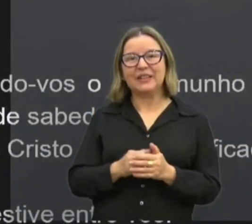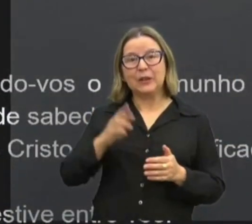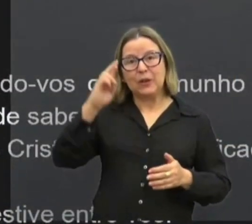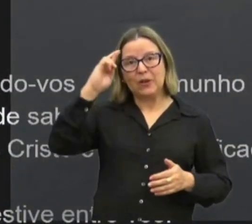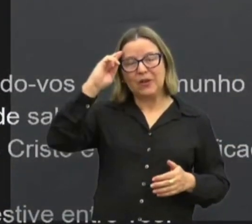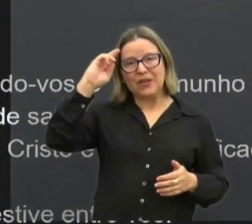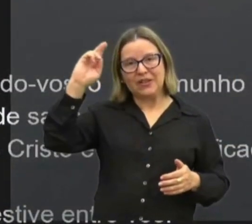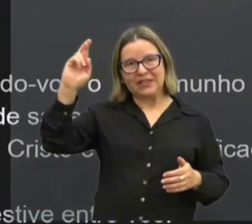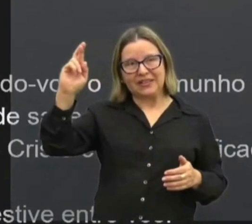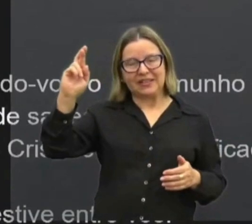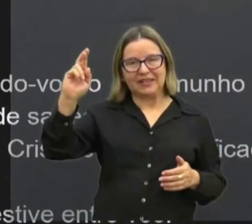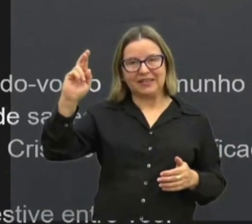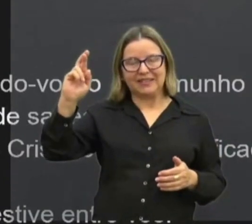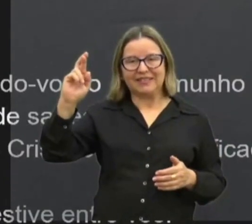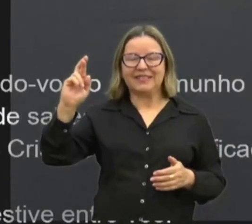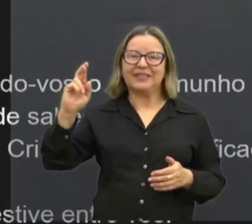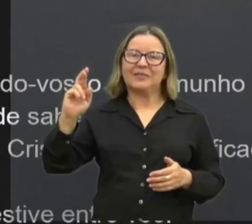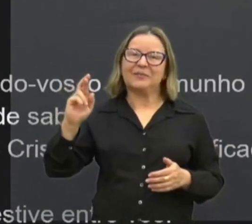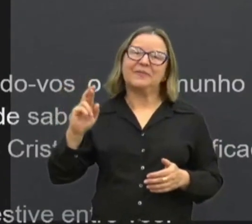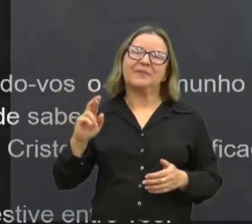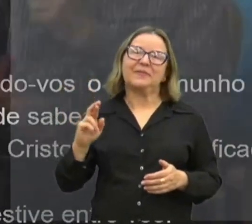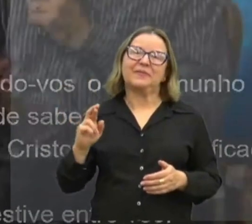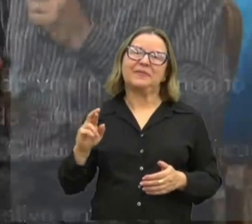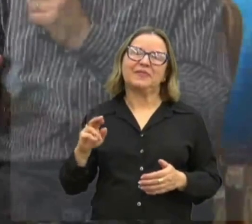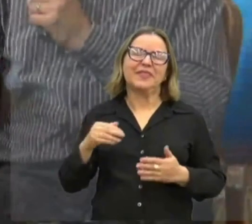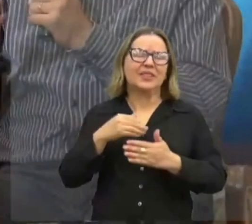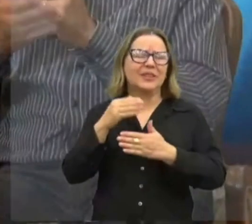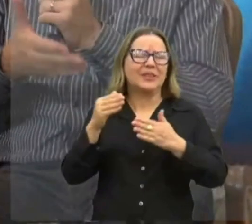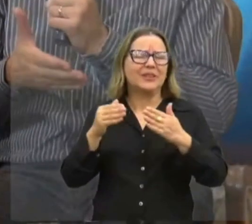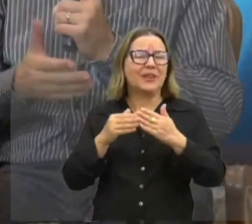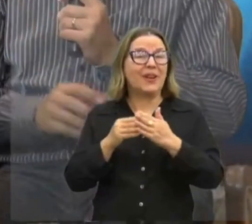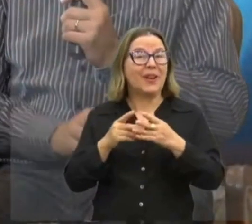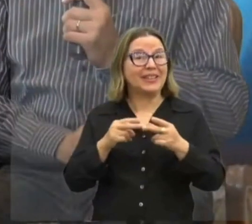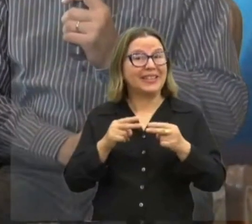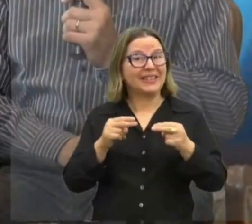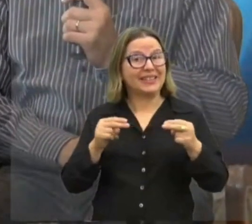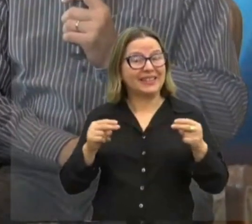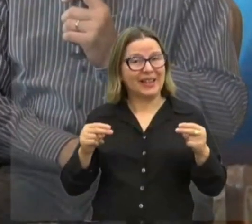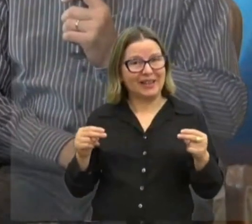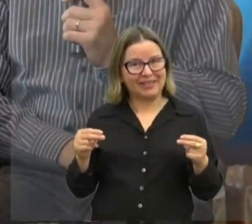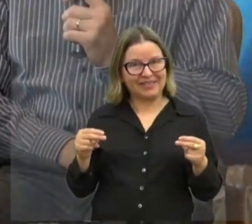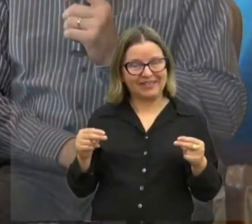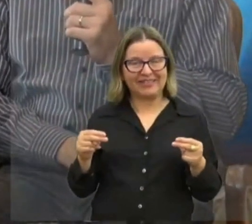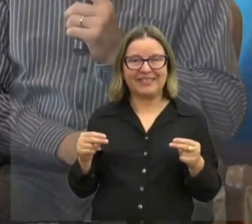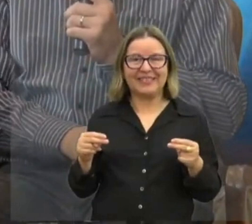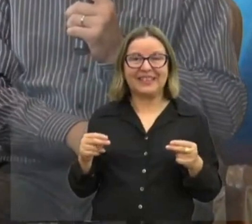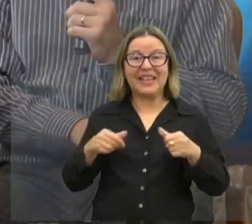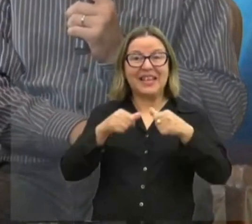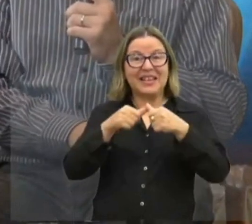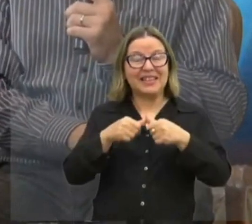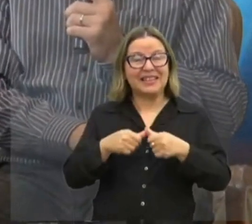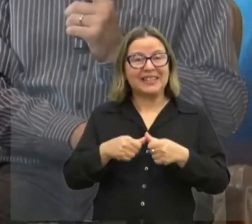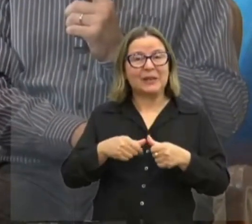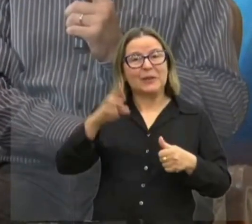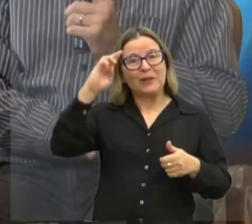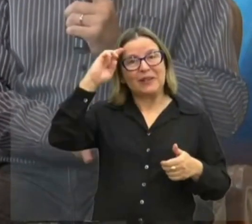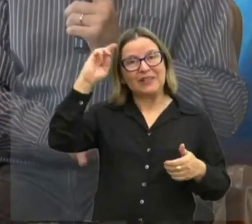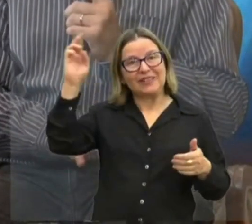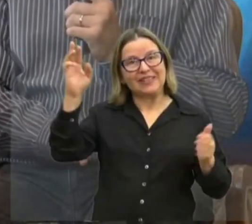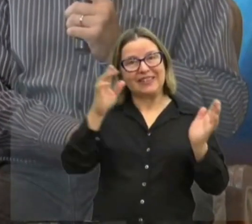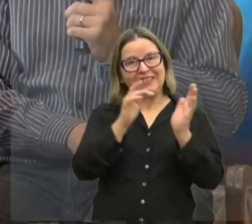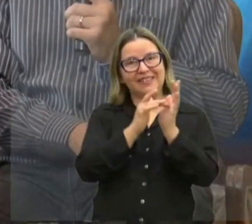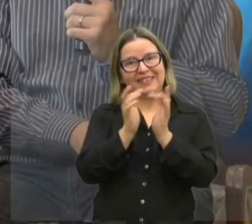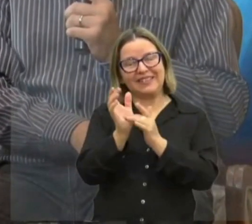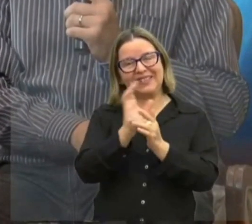feito. Com Ele, todas as coisas que você abordou nos versículos anteriores ali, do